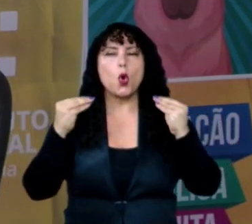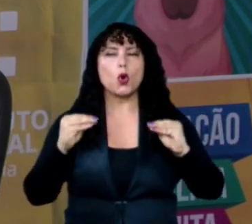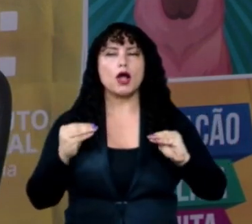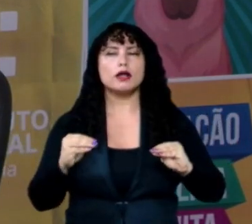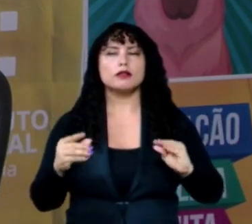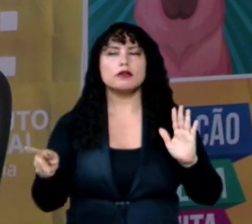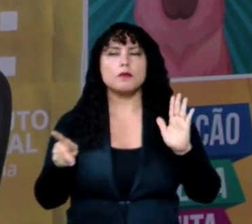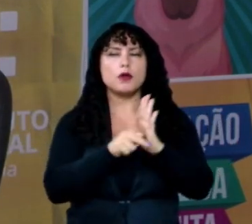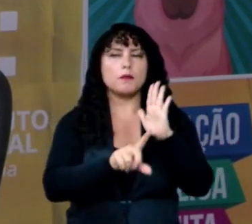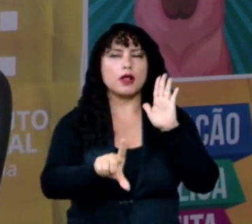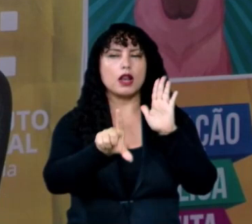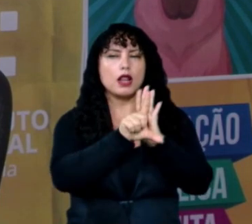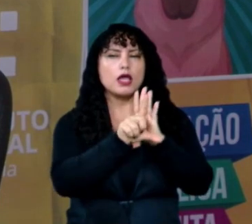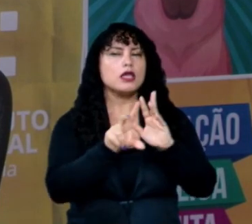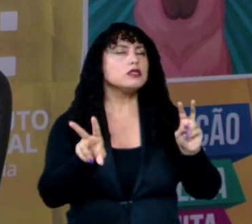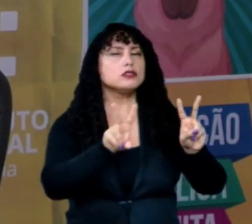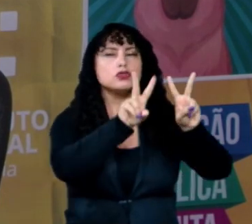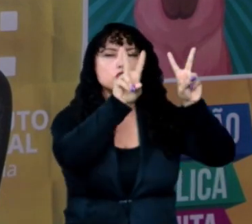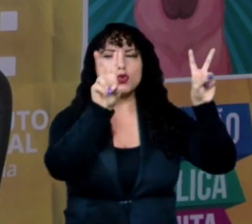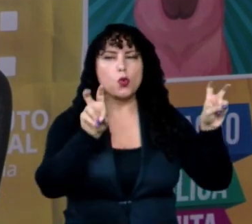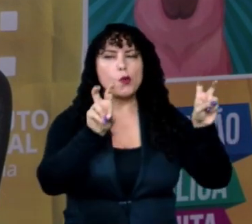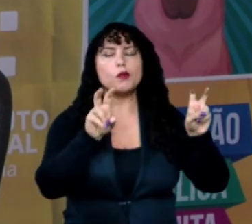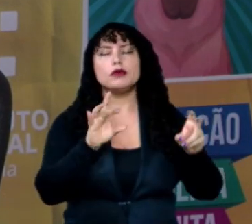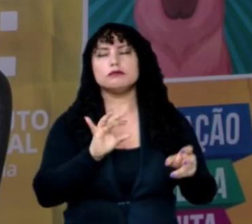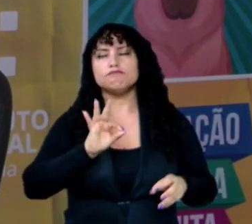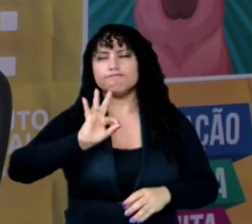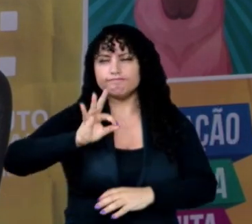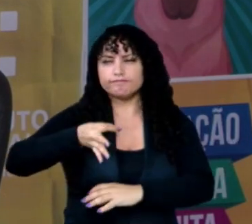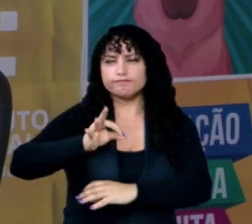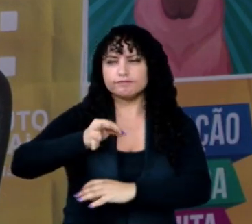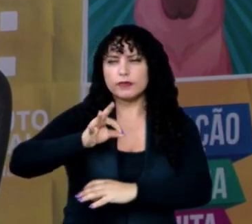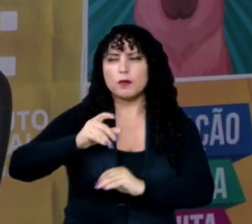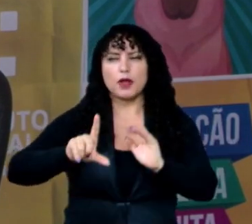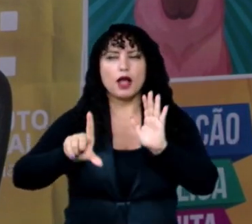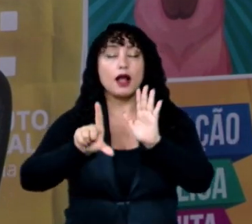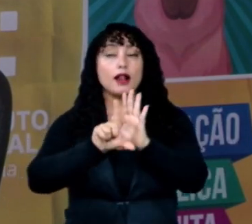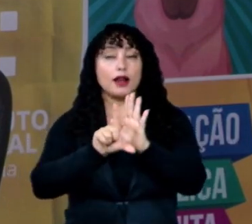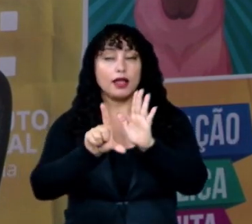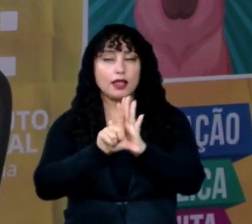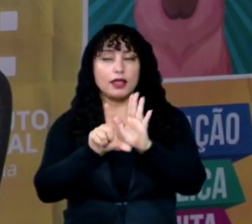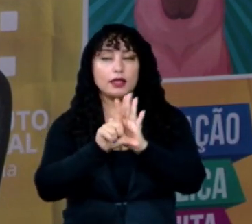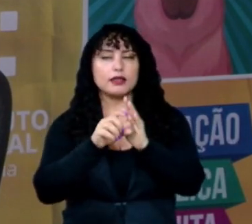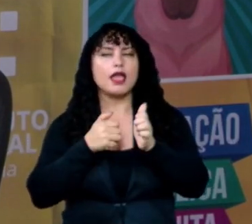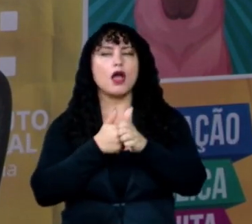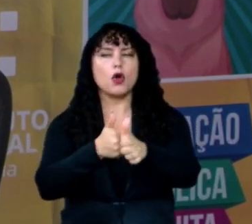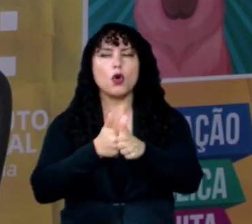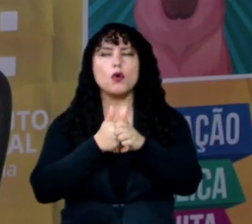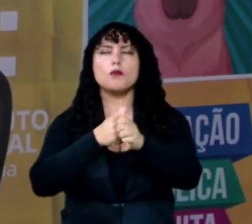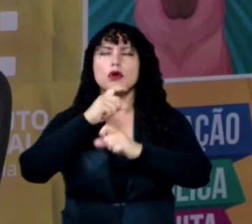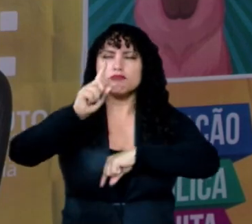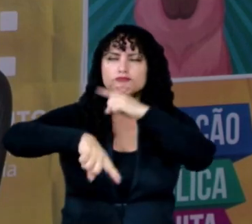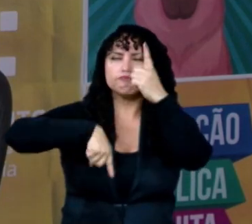próprias legislações a respeito, e de fato é uma legislação que acompanha, que evolui e acompanha a